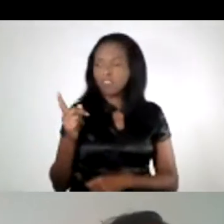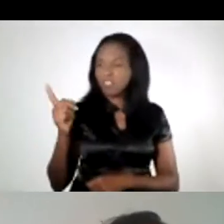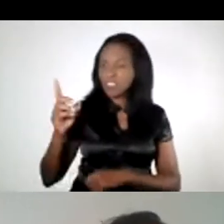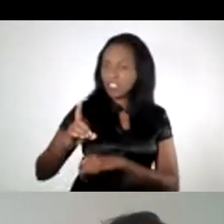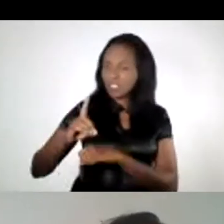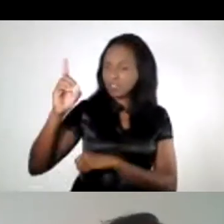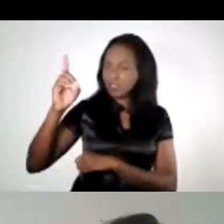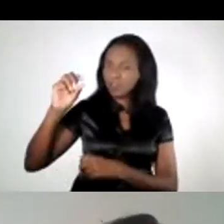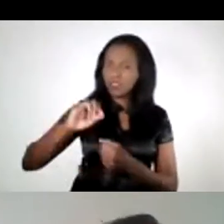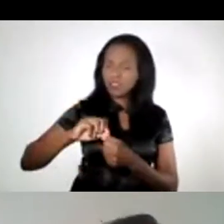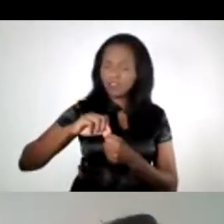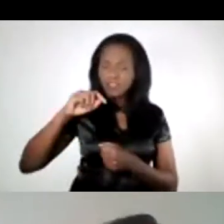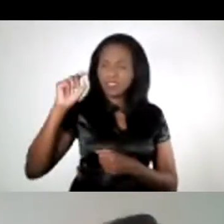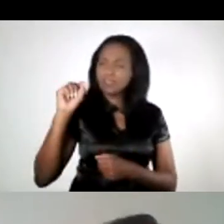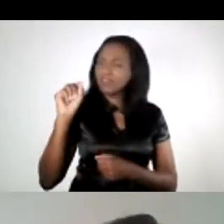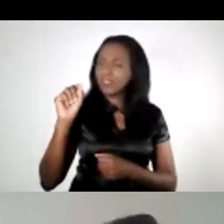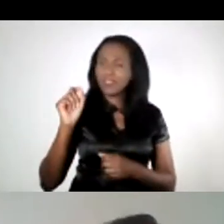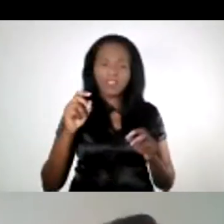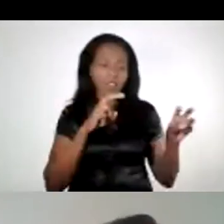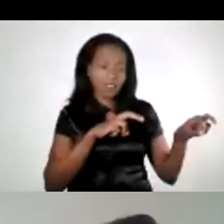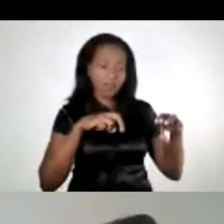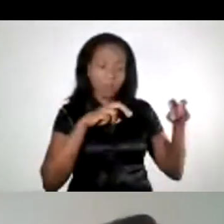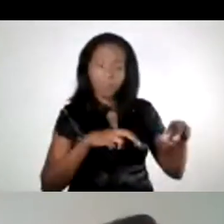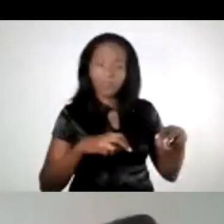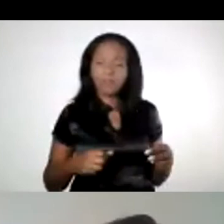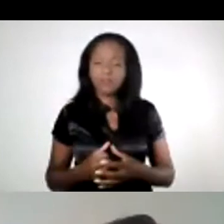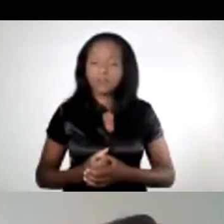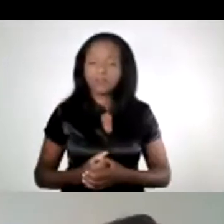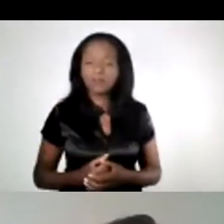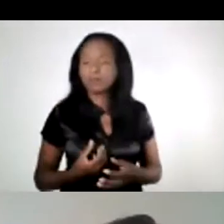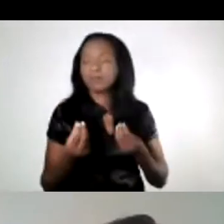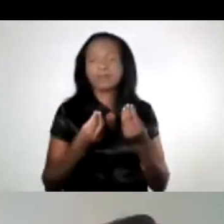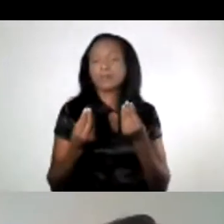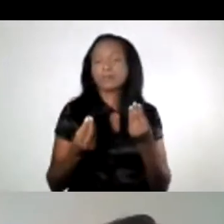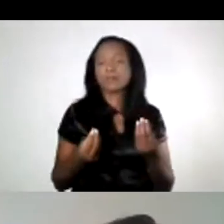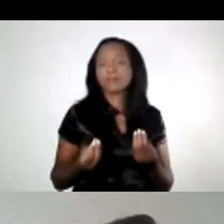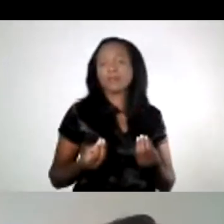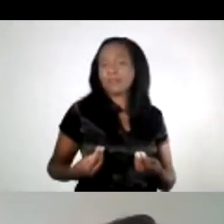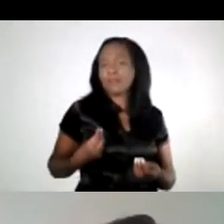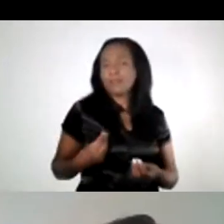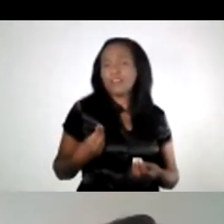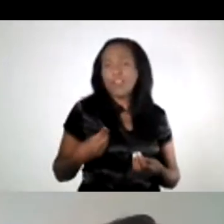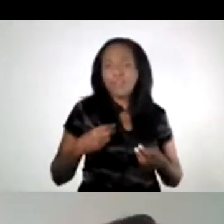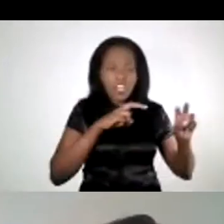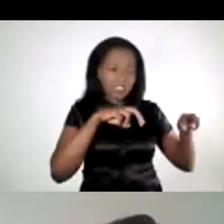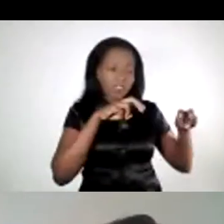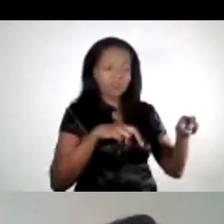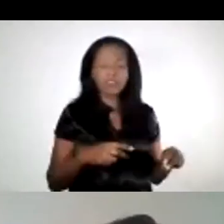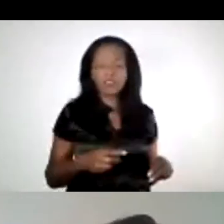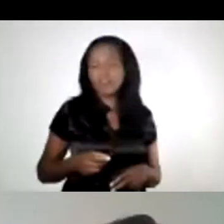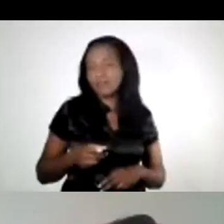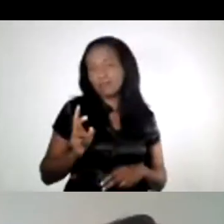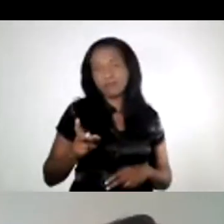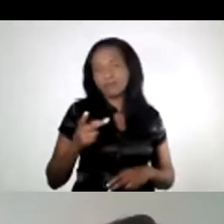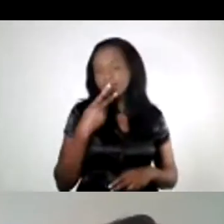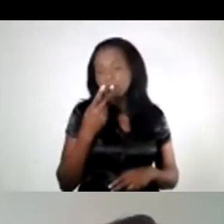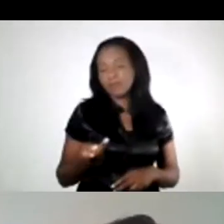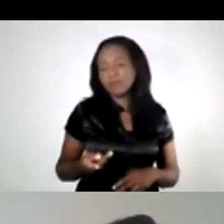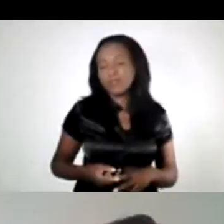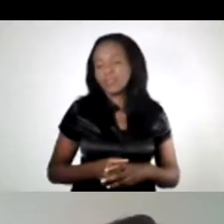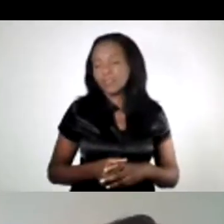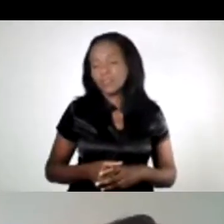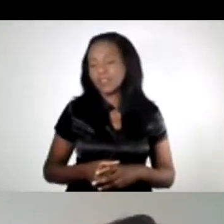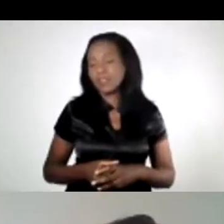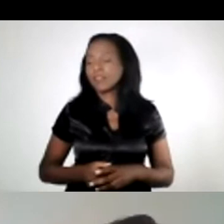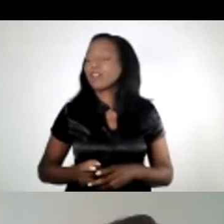está fazendo aí? Então, assim, como que você consegue viver aí? E a gente sempre fala, como é que vocês estão